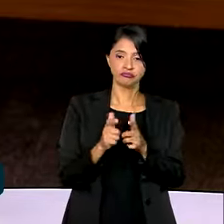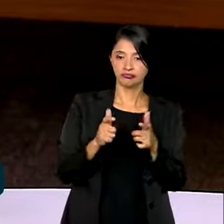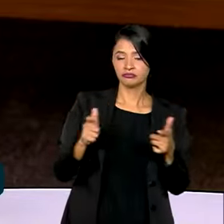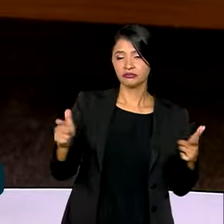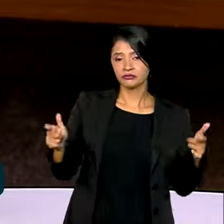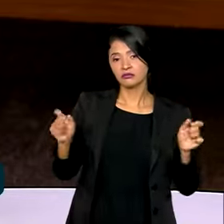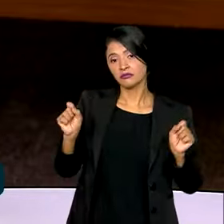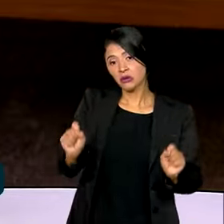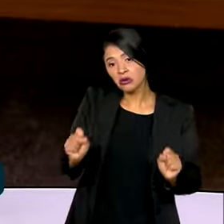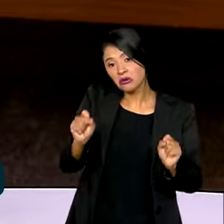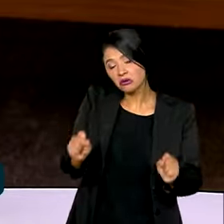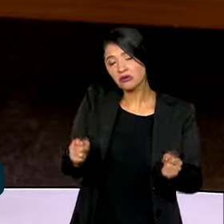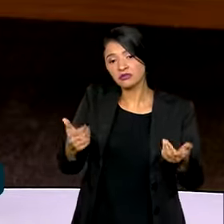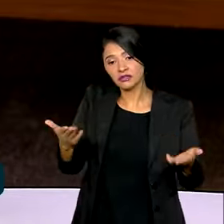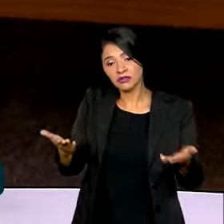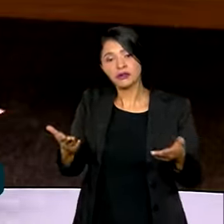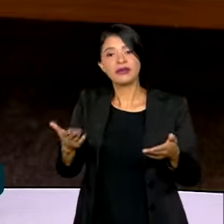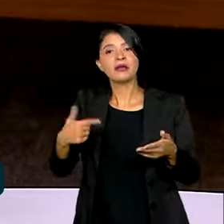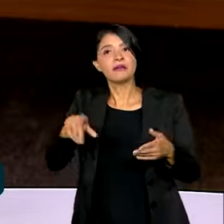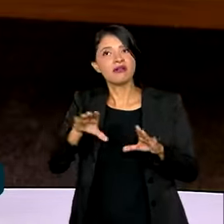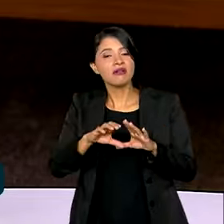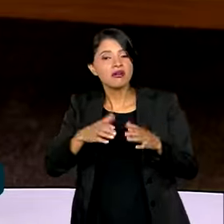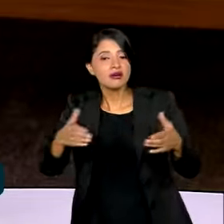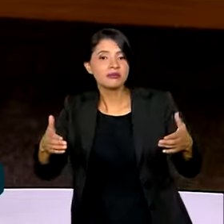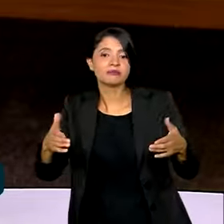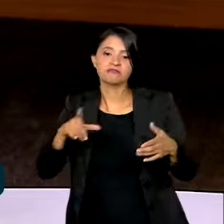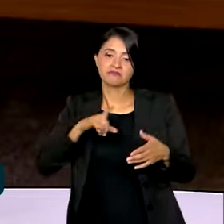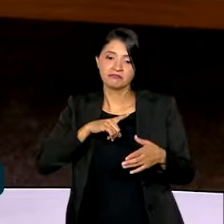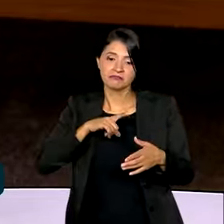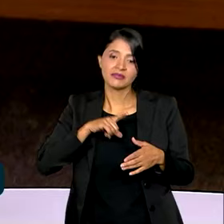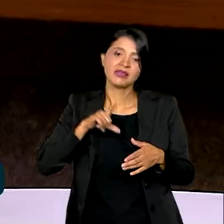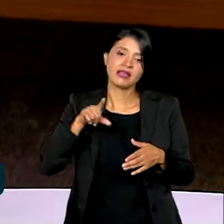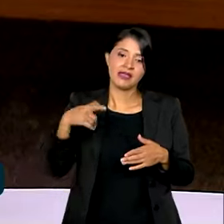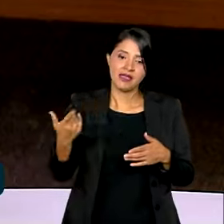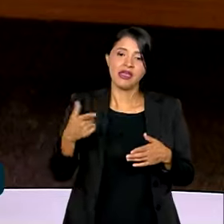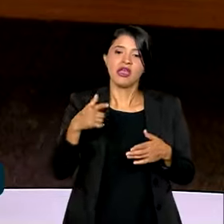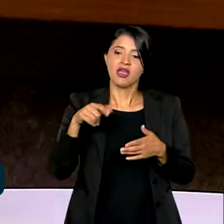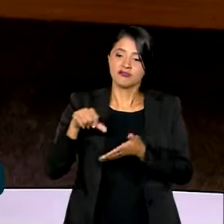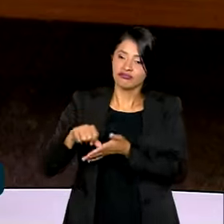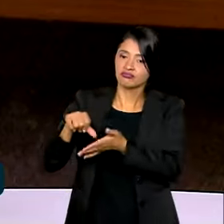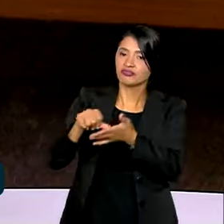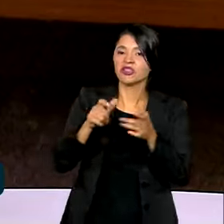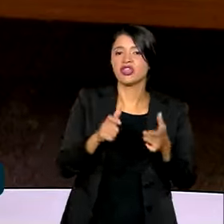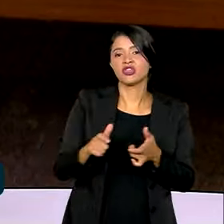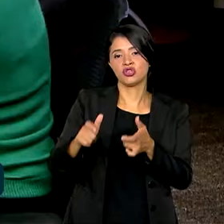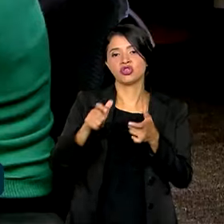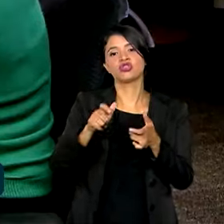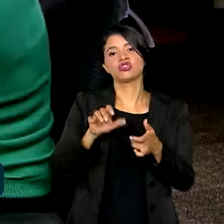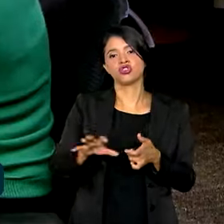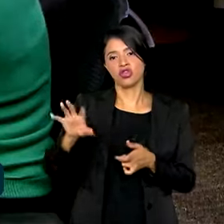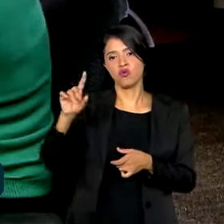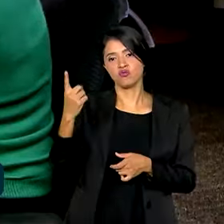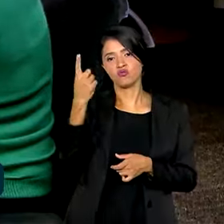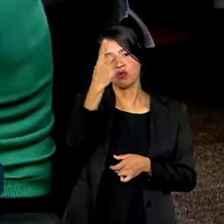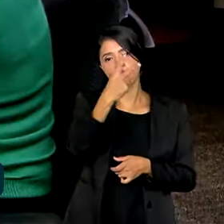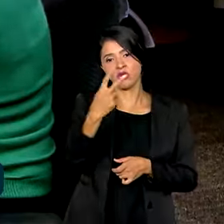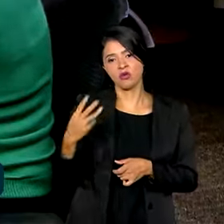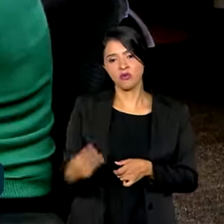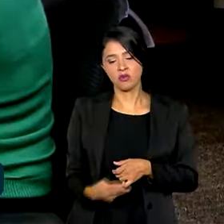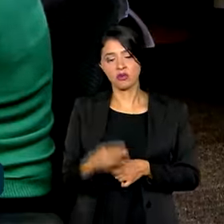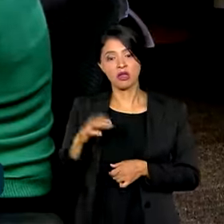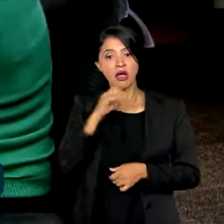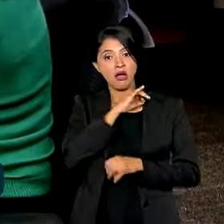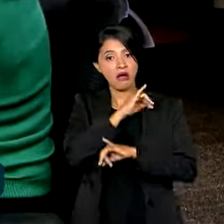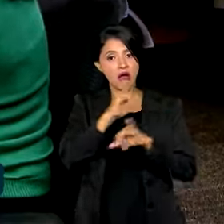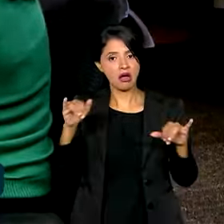né, que pode ser mais amplo, assim, para ter uma, pelo menos, em cada uma das regiões do país. E anunciou que, em